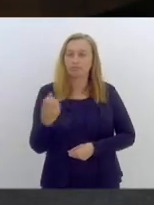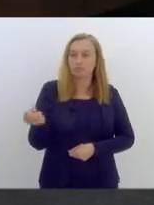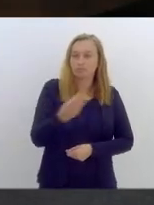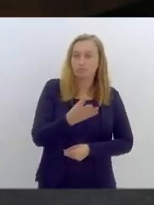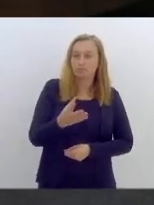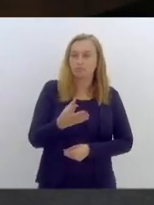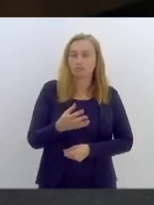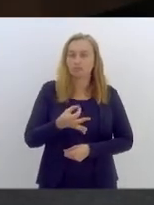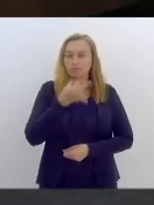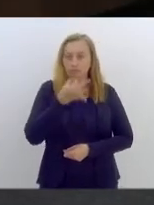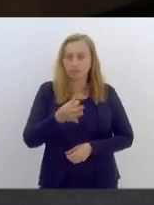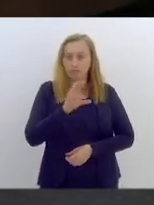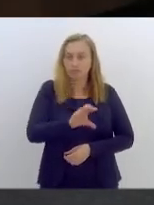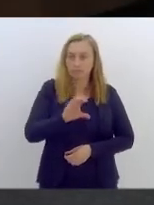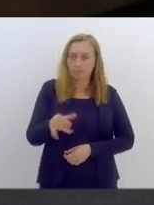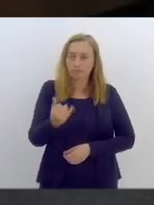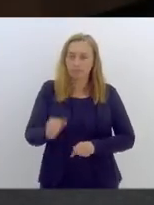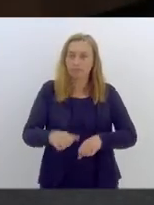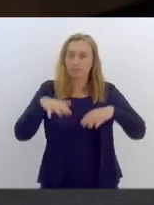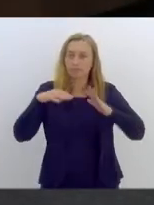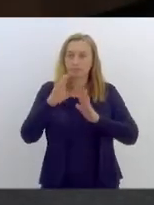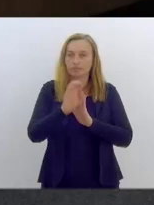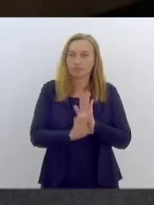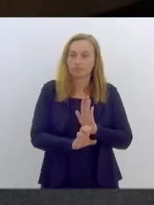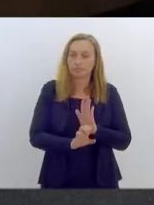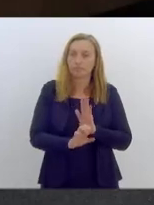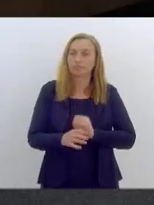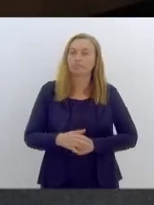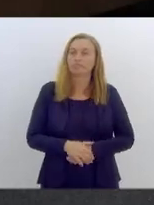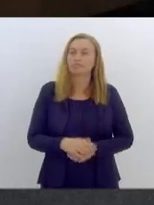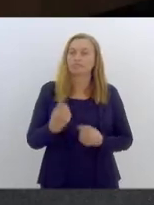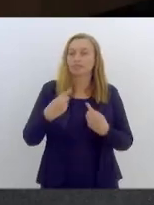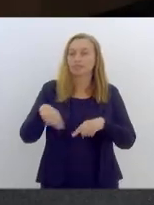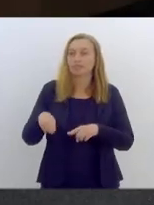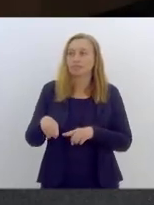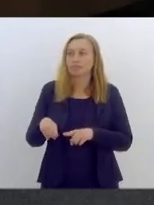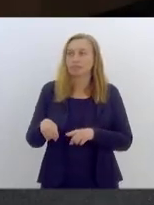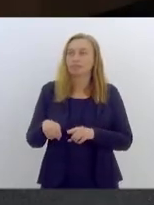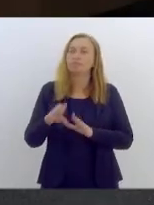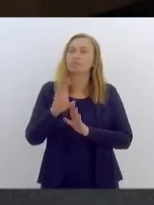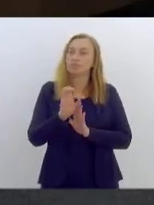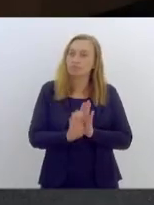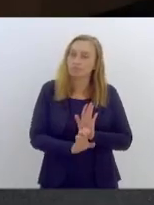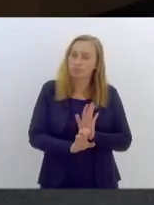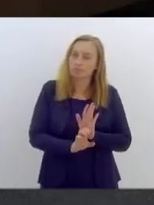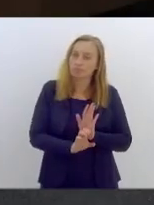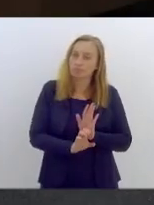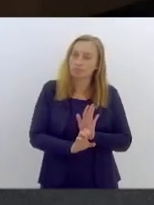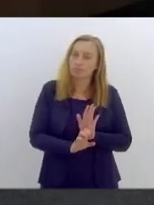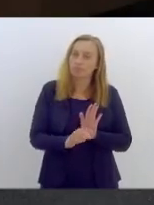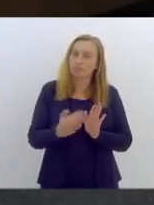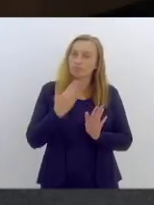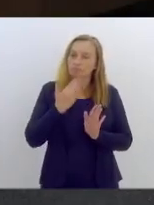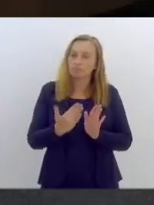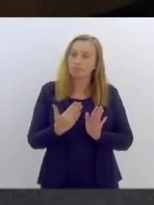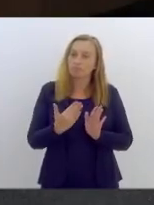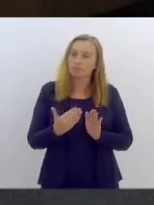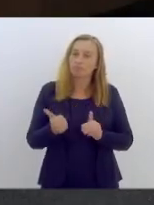CCJ as emendas de plenário é contrário às emendas, concluindo